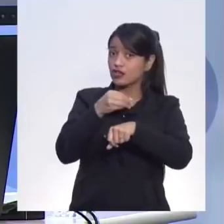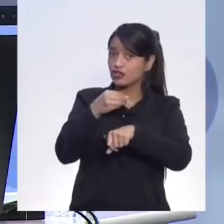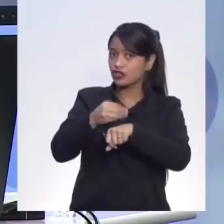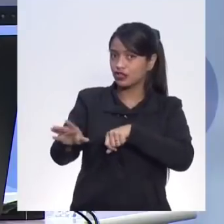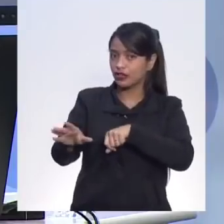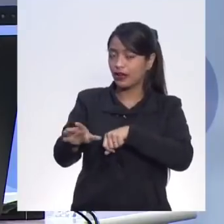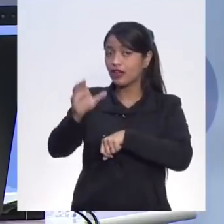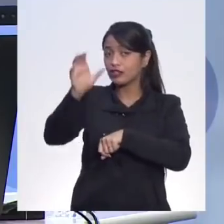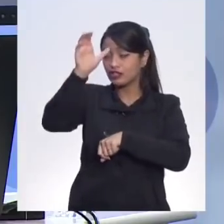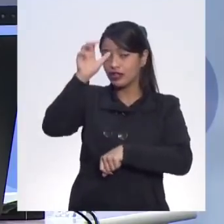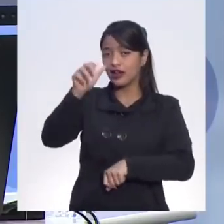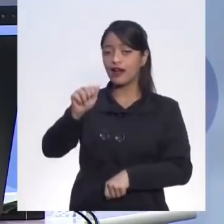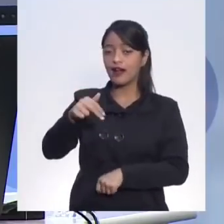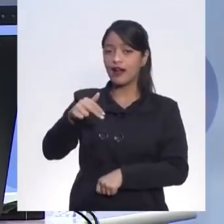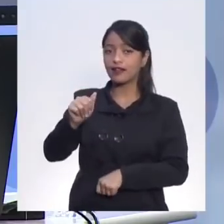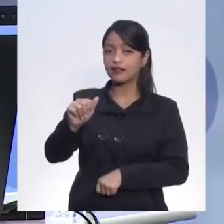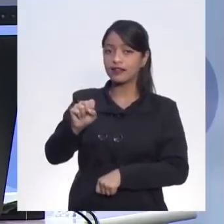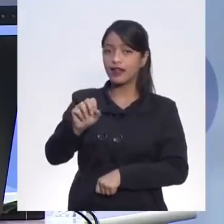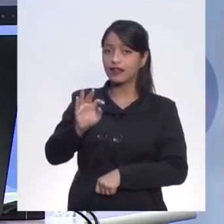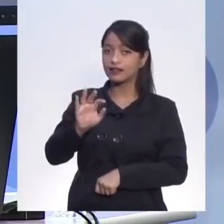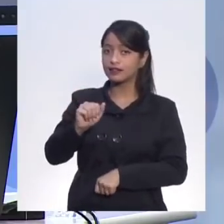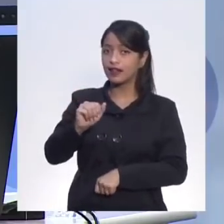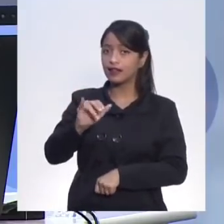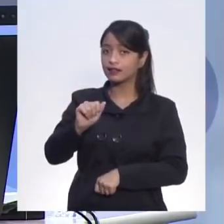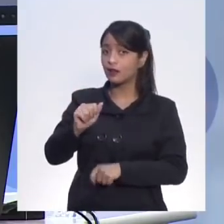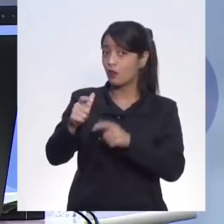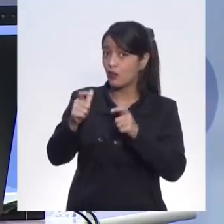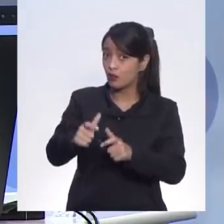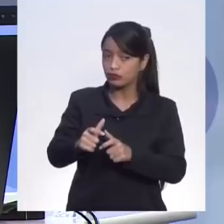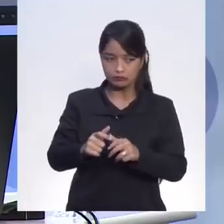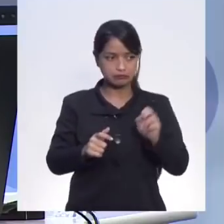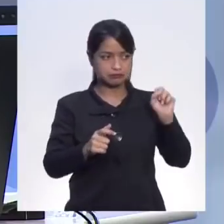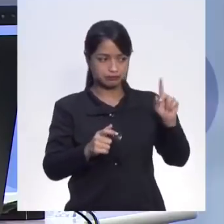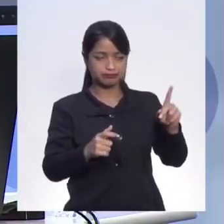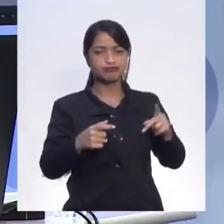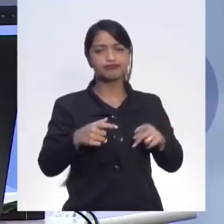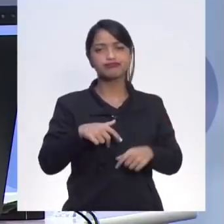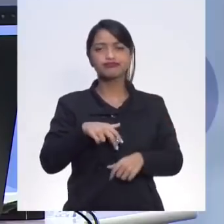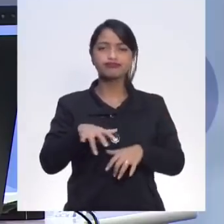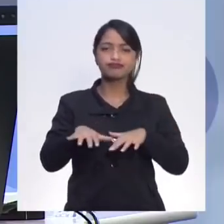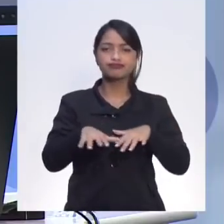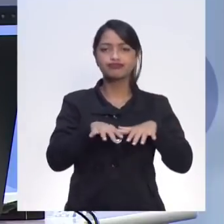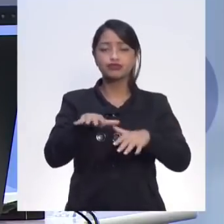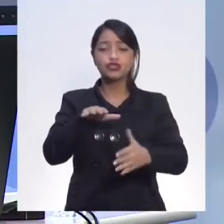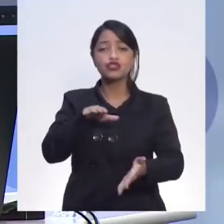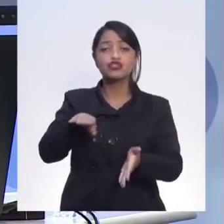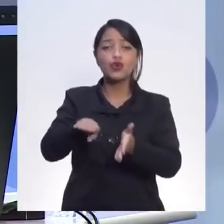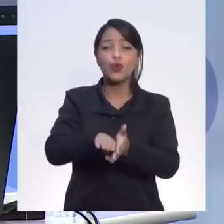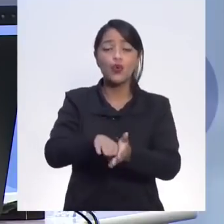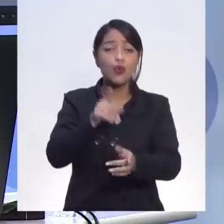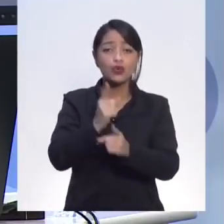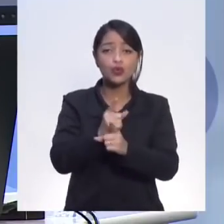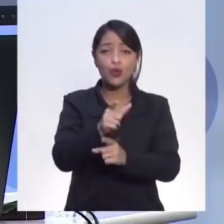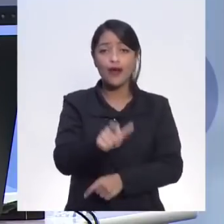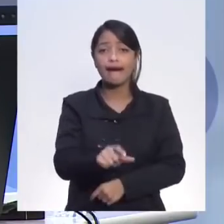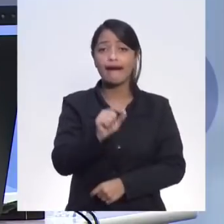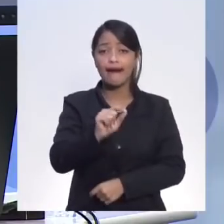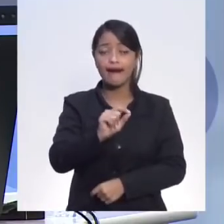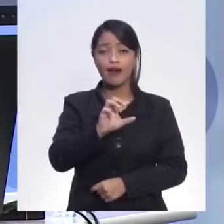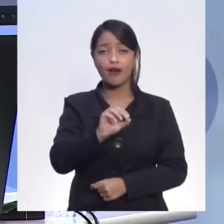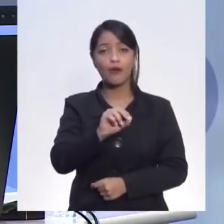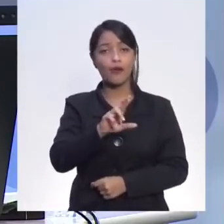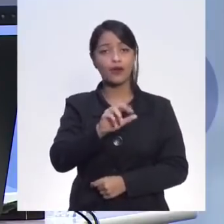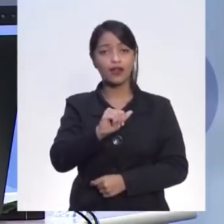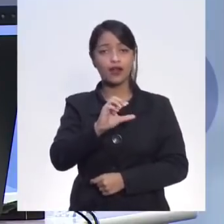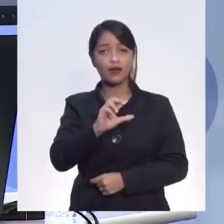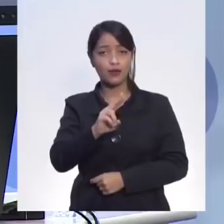Anastácia. Chegando lá, que era o oráculo, eles tinham que responder algumas perguntas. E aí quase todos conseguiam